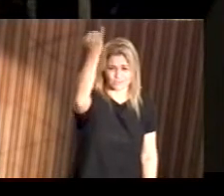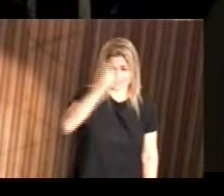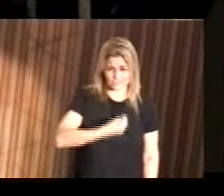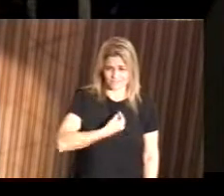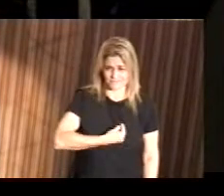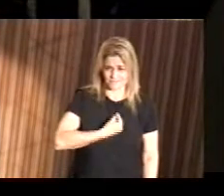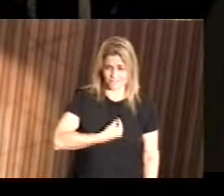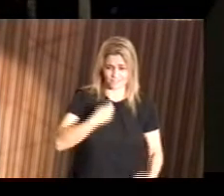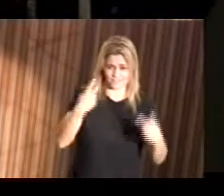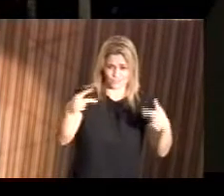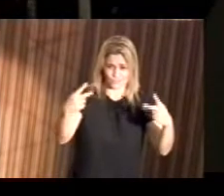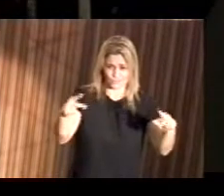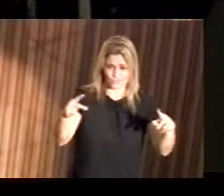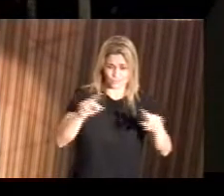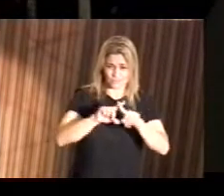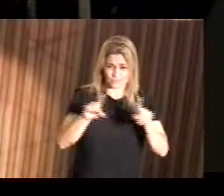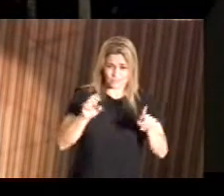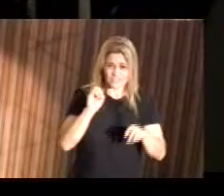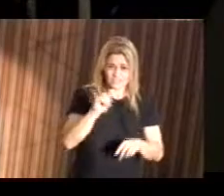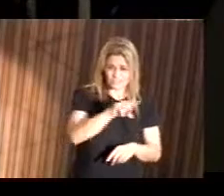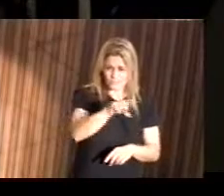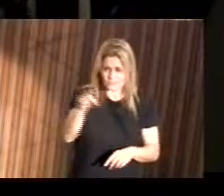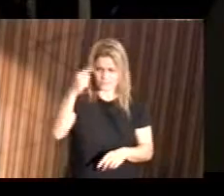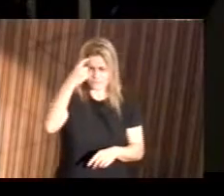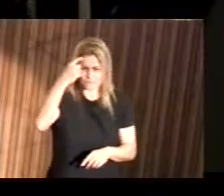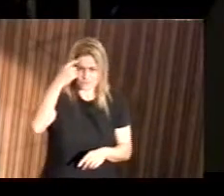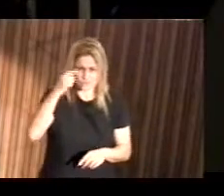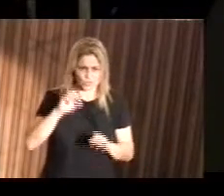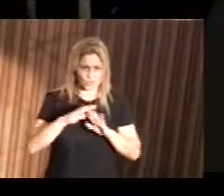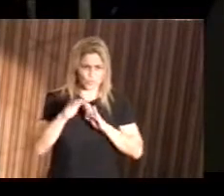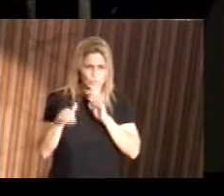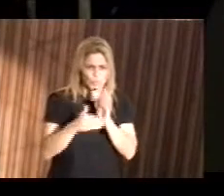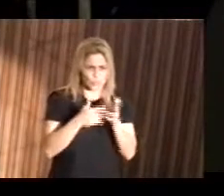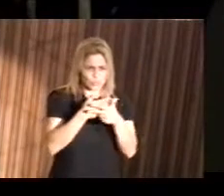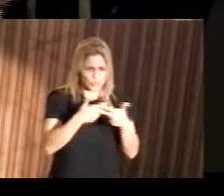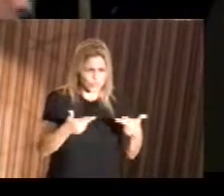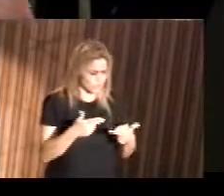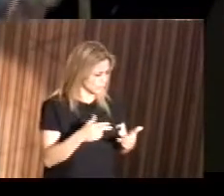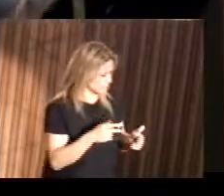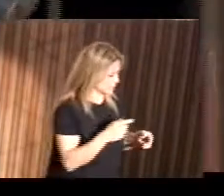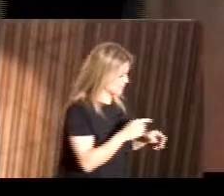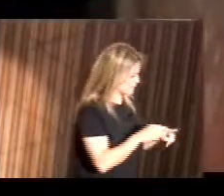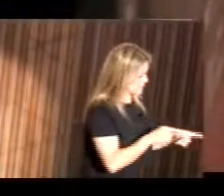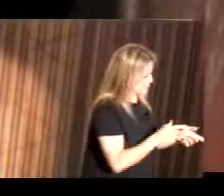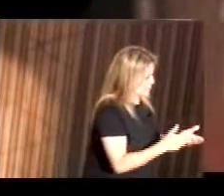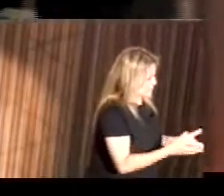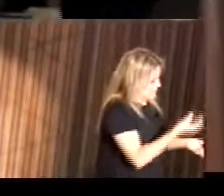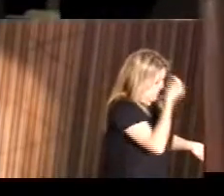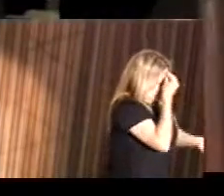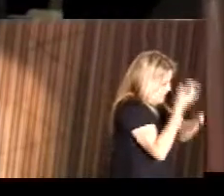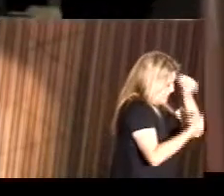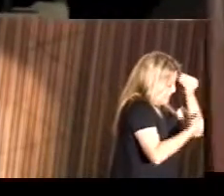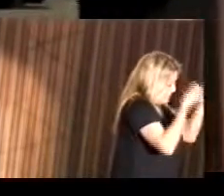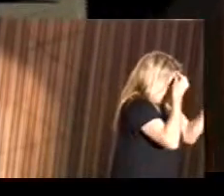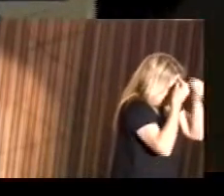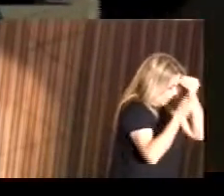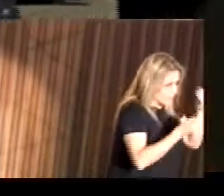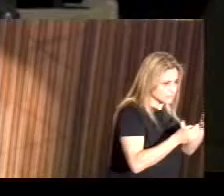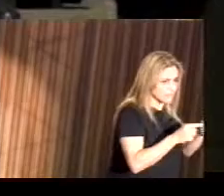vida. Mas se eu abraço toda a ideologia que vem para mim, com casca e tudo, eu vou começar a ser como